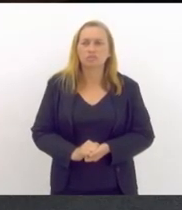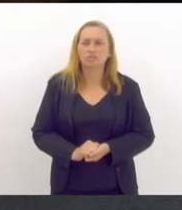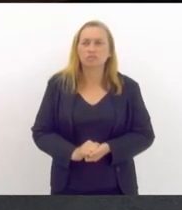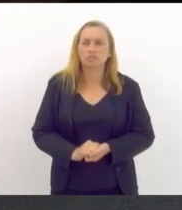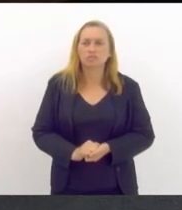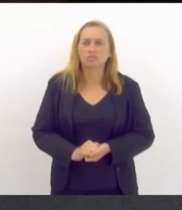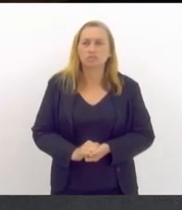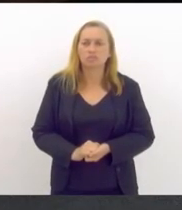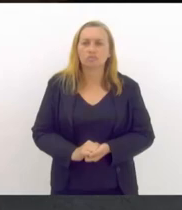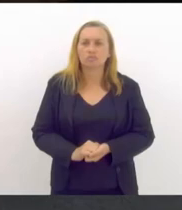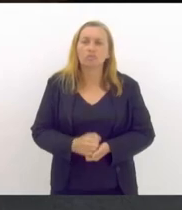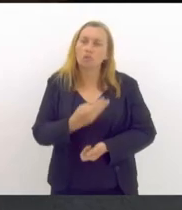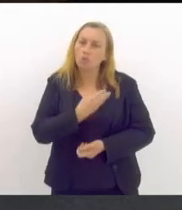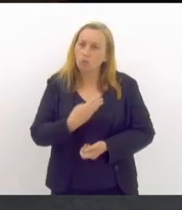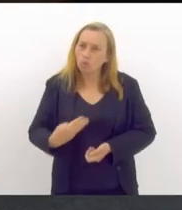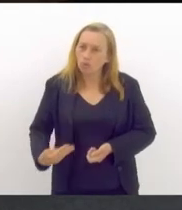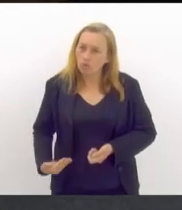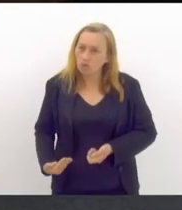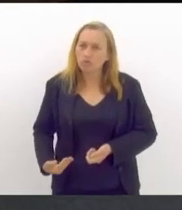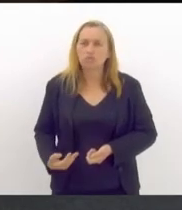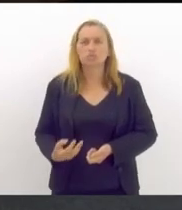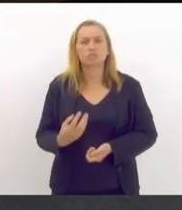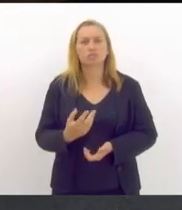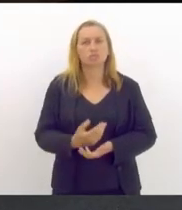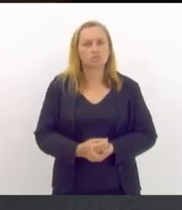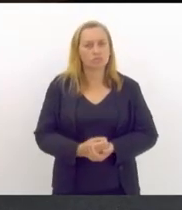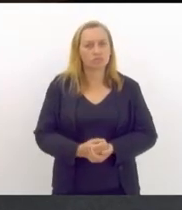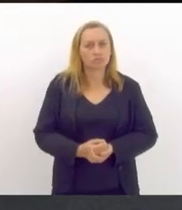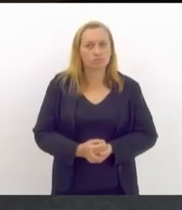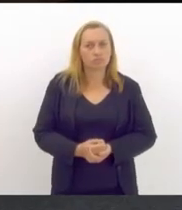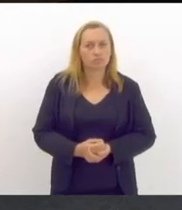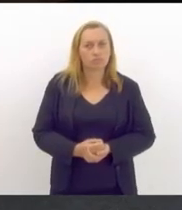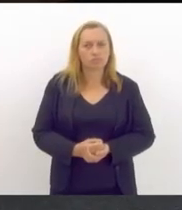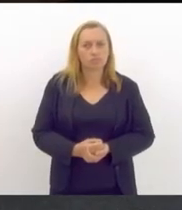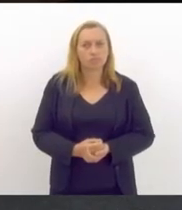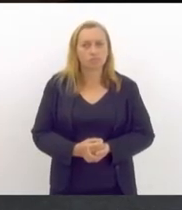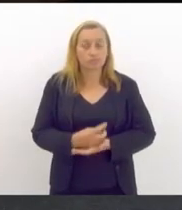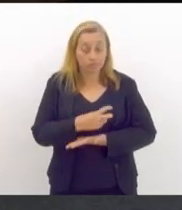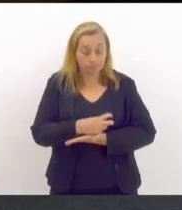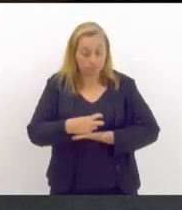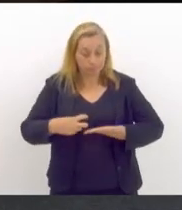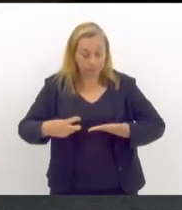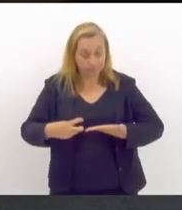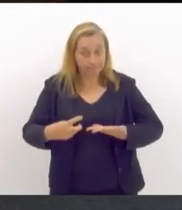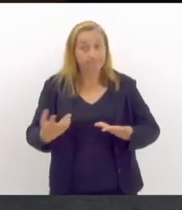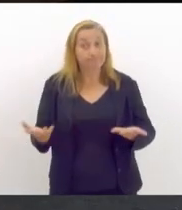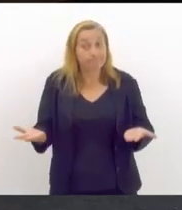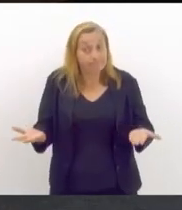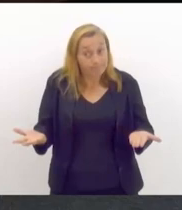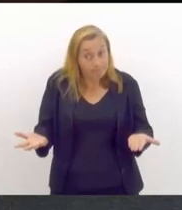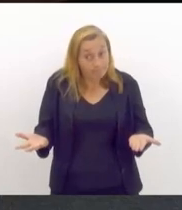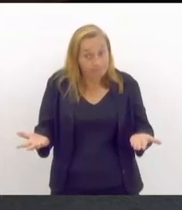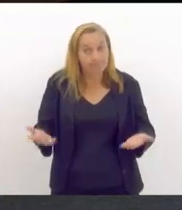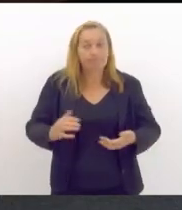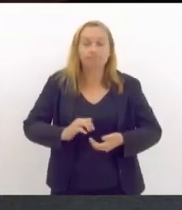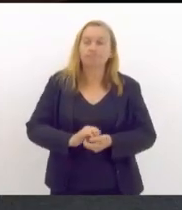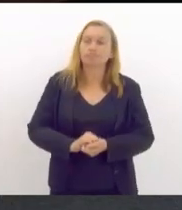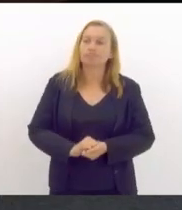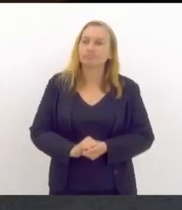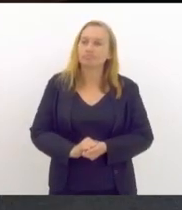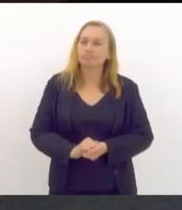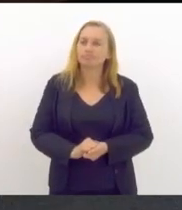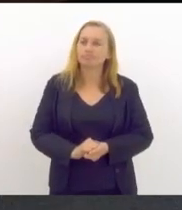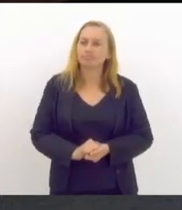o governador Wilson witzel foi cassado foi empichado